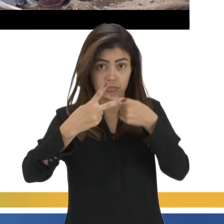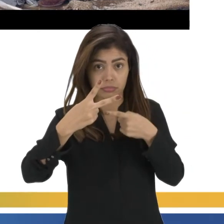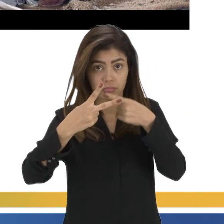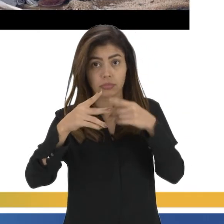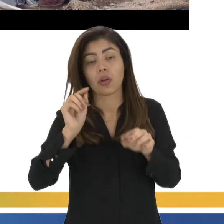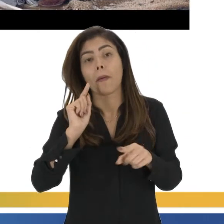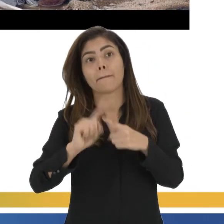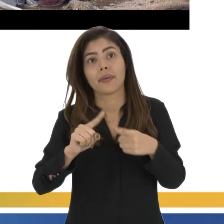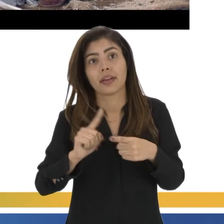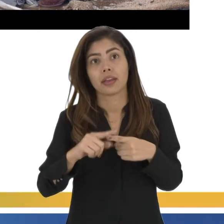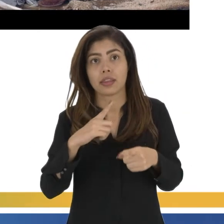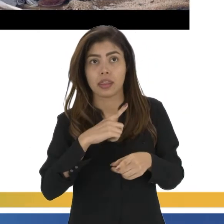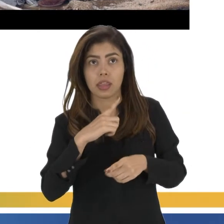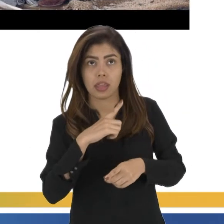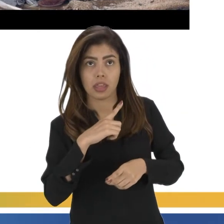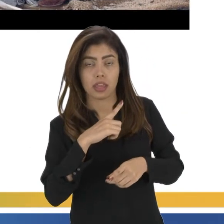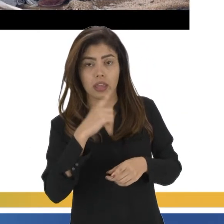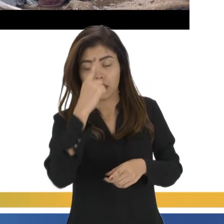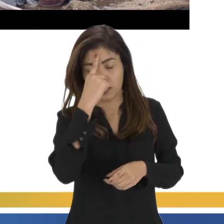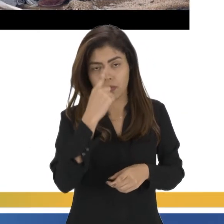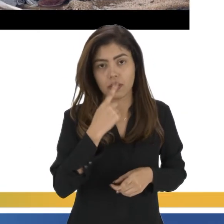elas foram imagens que